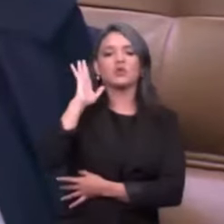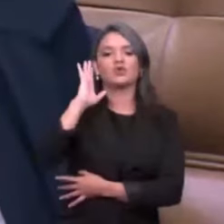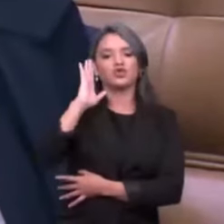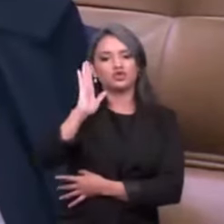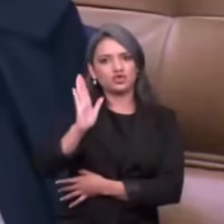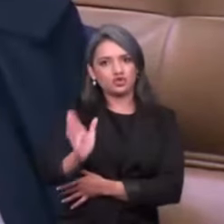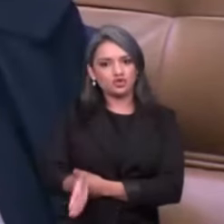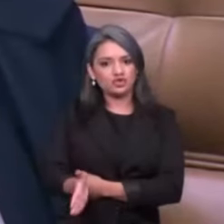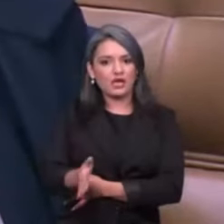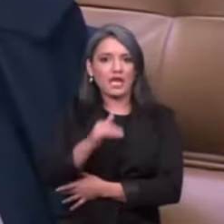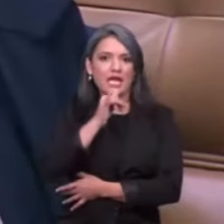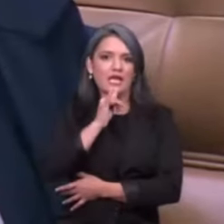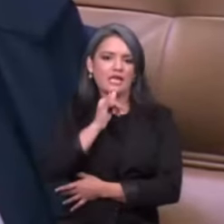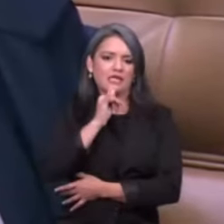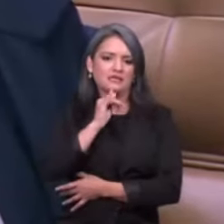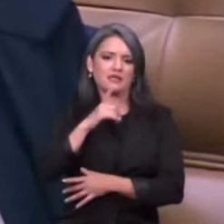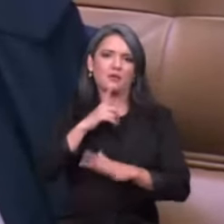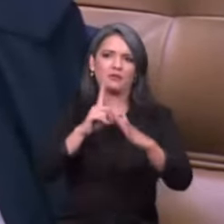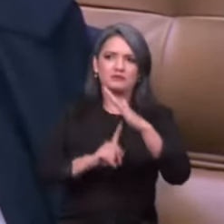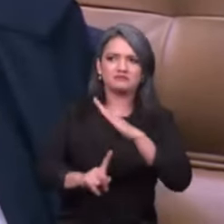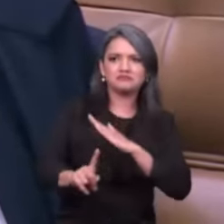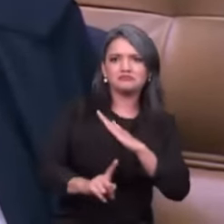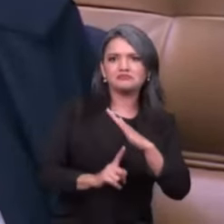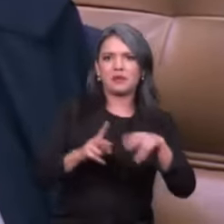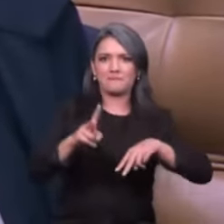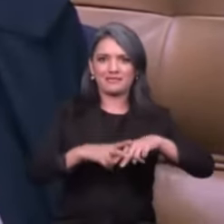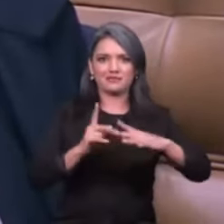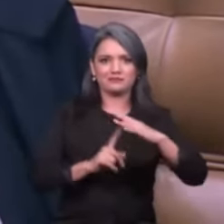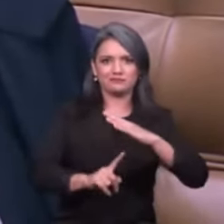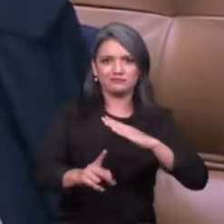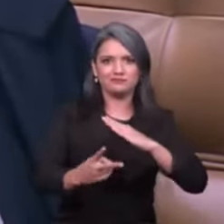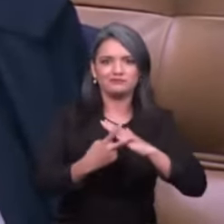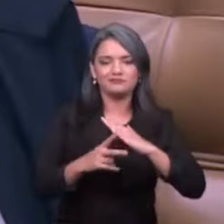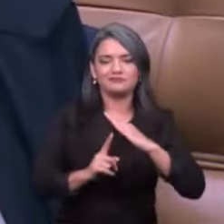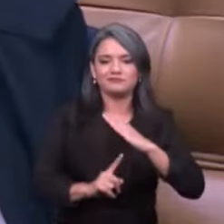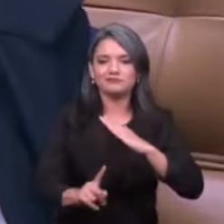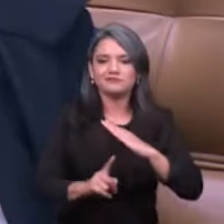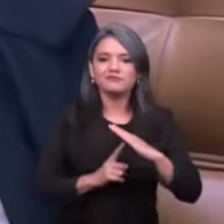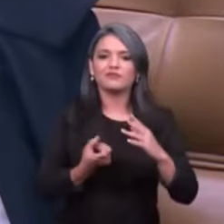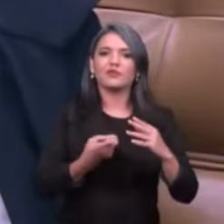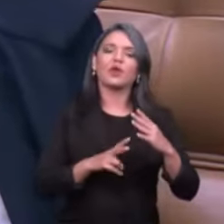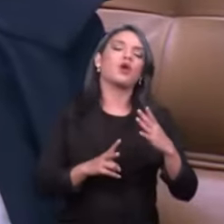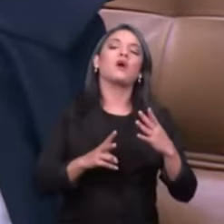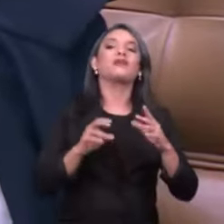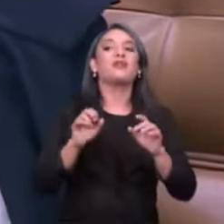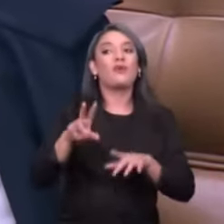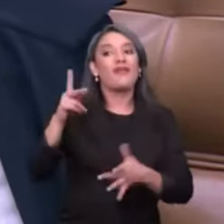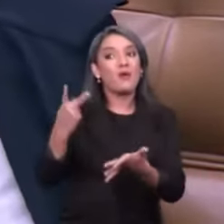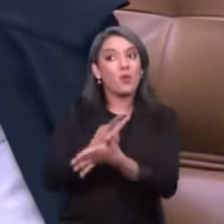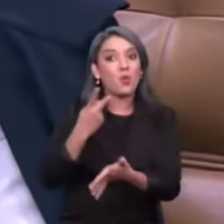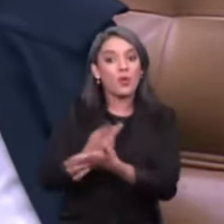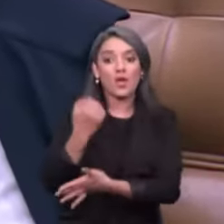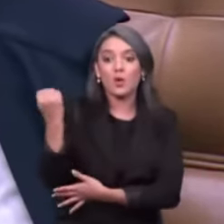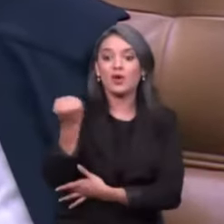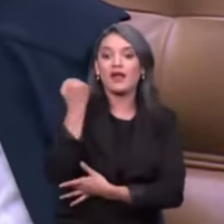regime semiaberto ou num regime aberto, como é falta grave, isto importa para